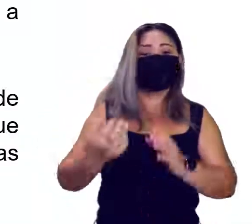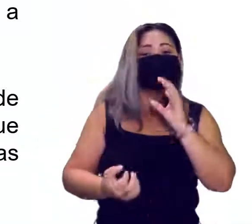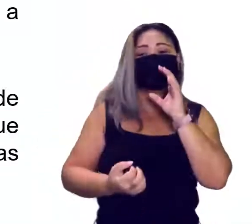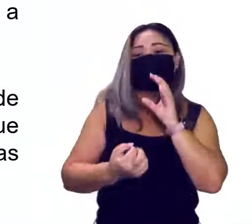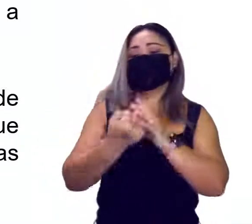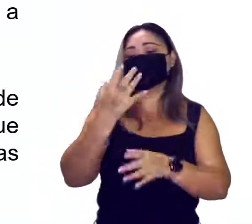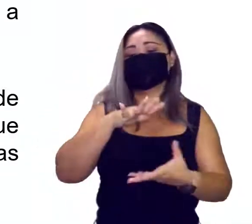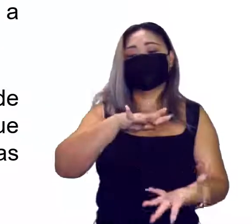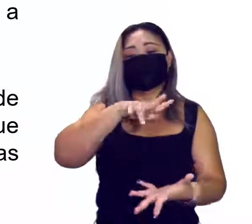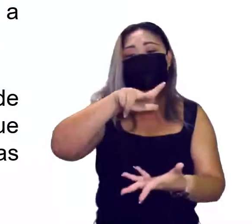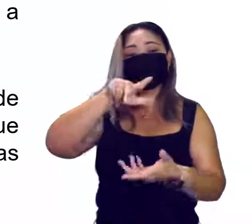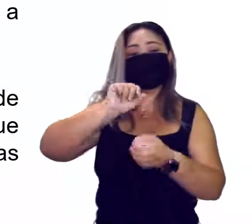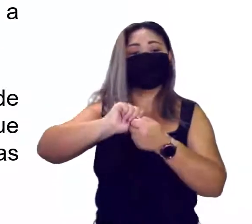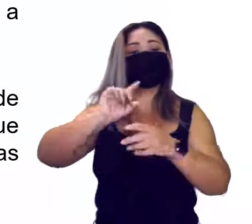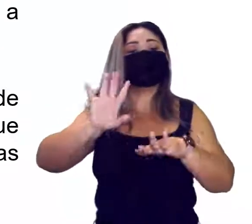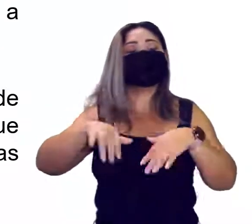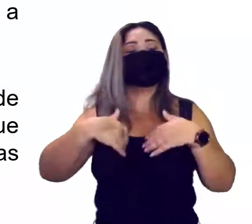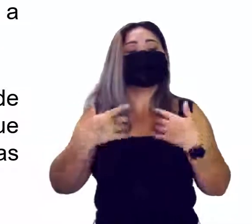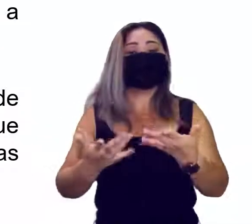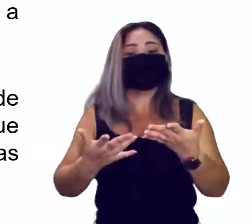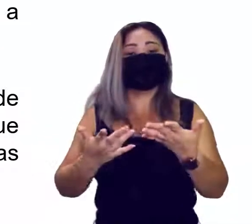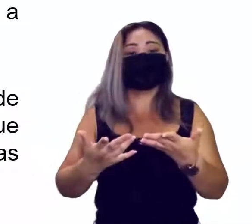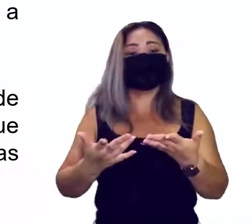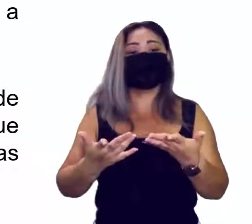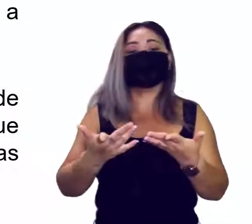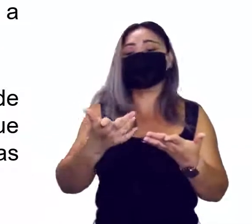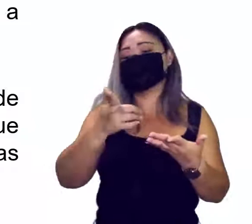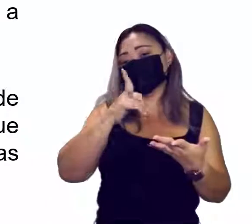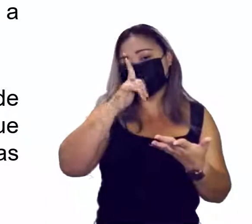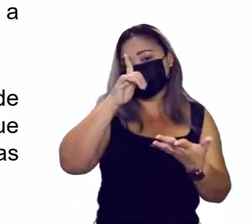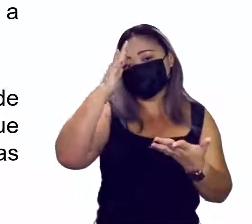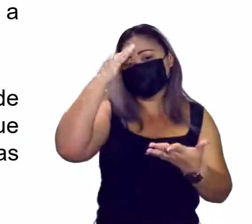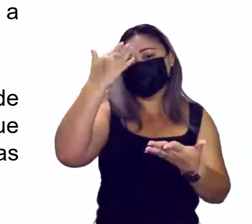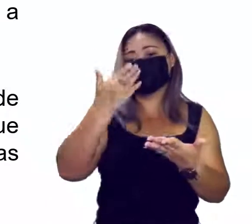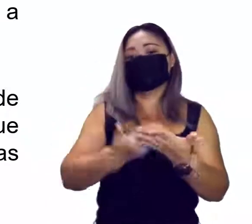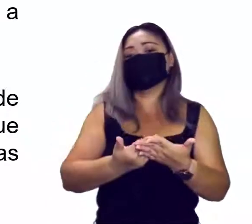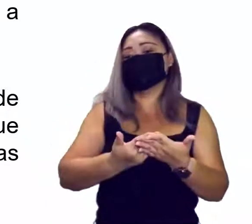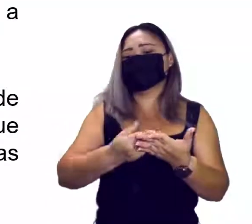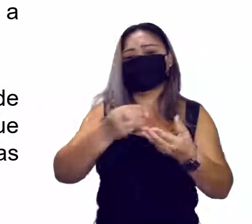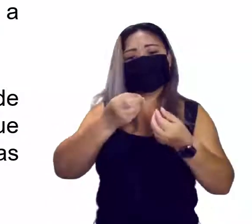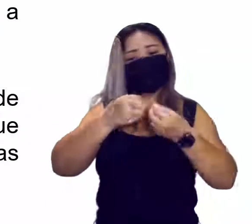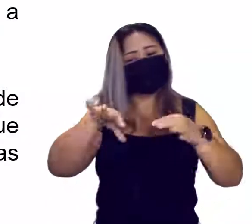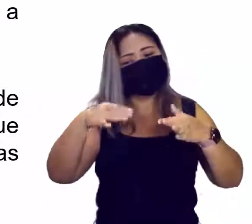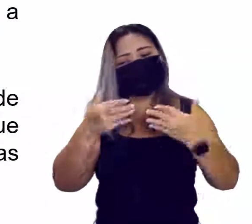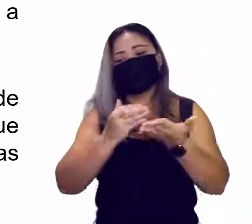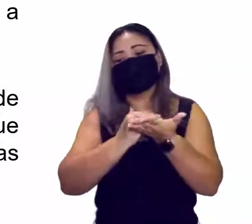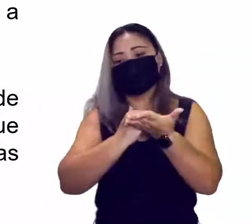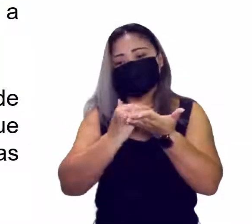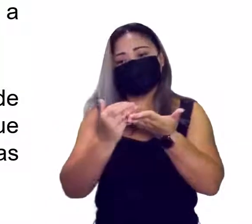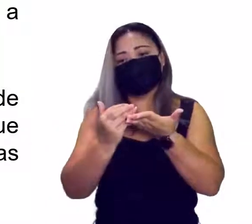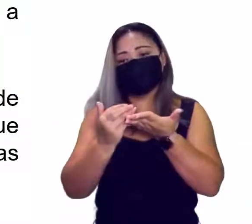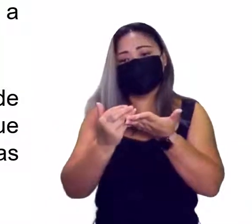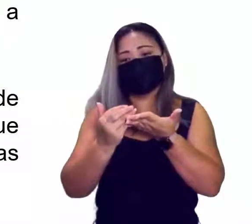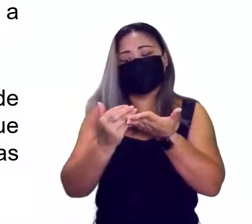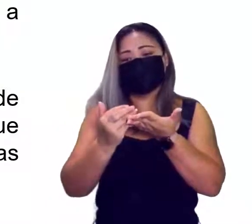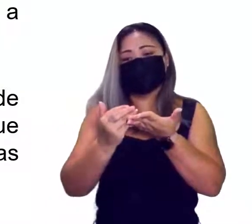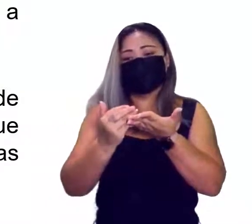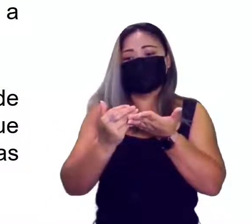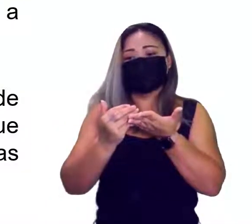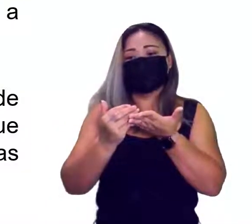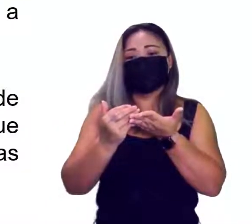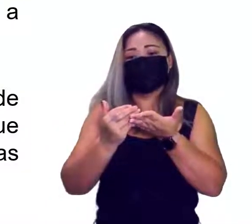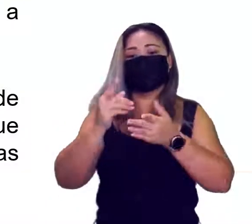como a criação do mundo. Os gregos acreditavam que existia um caos inicial. Veja bem, ó.